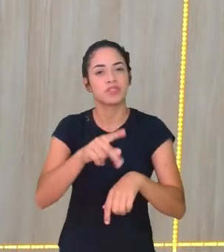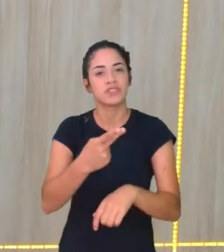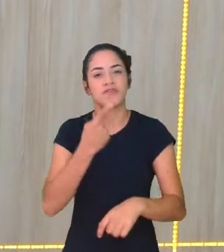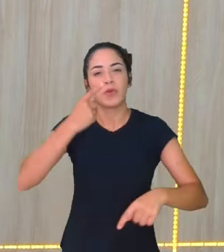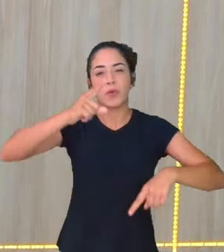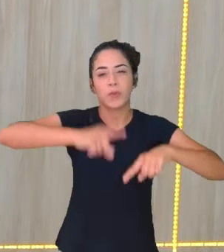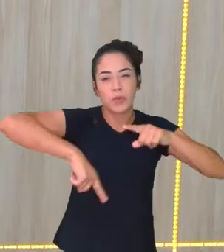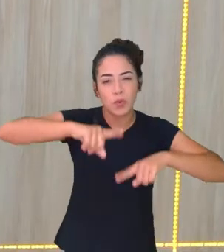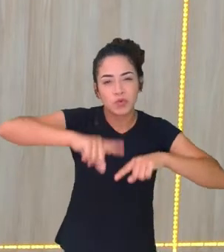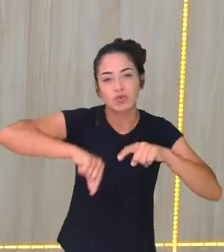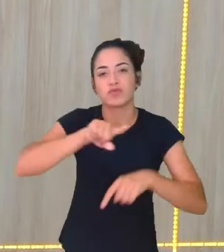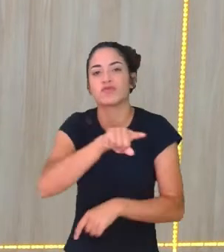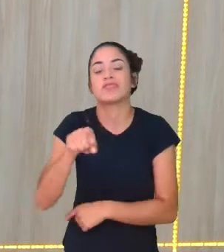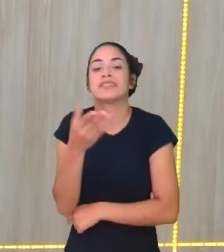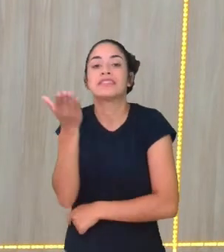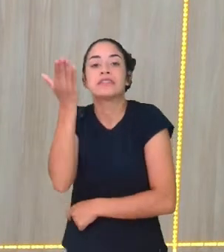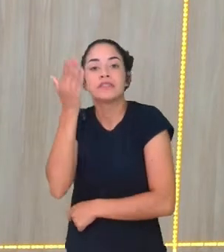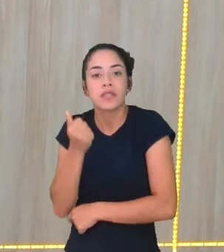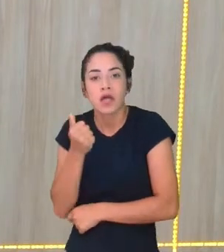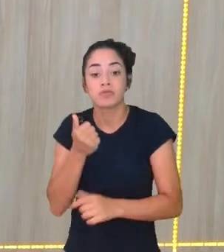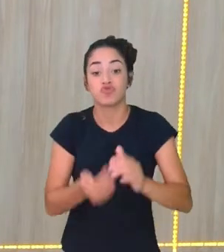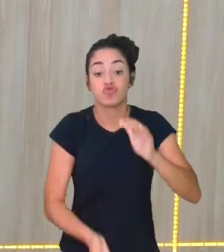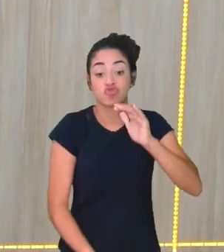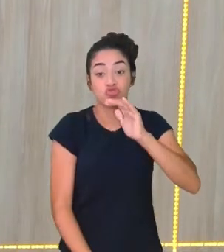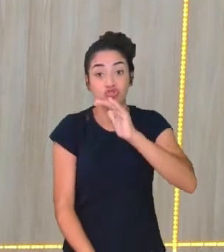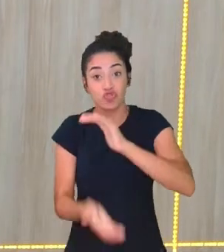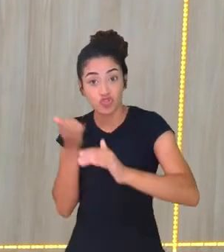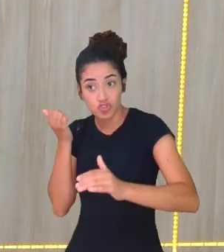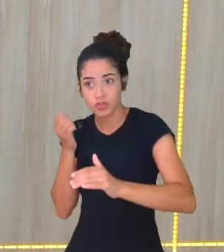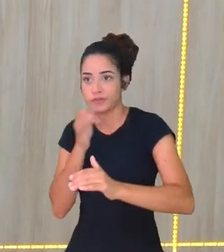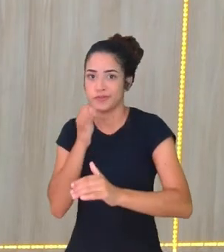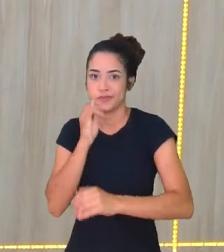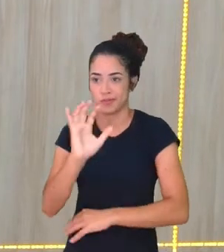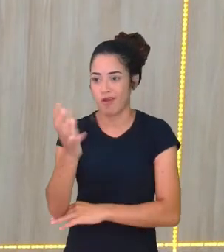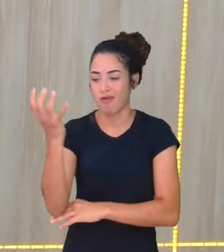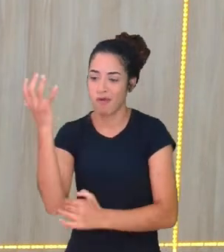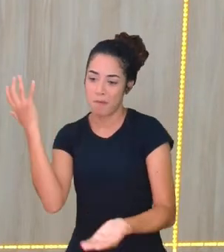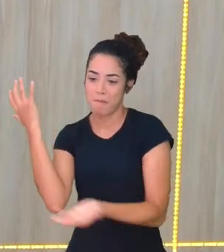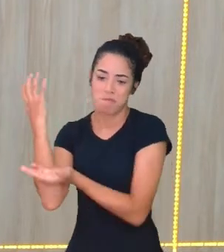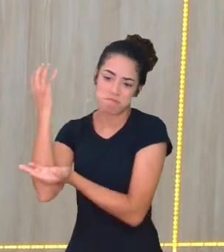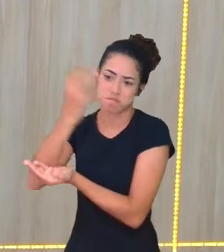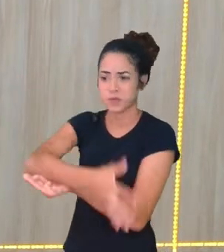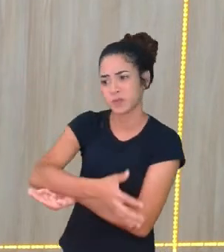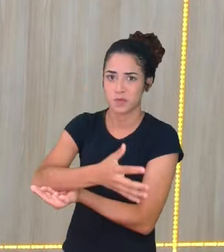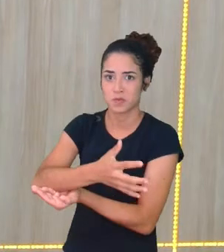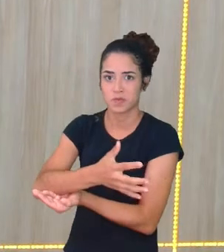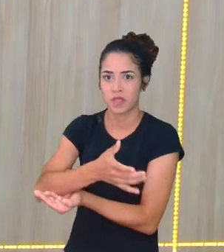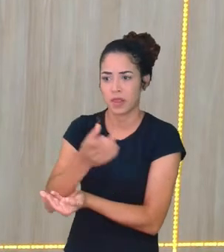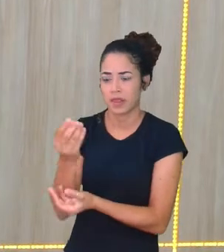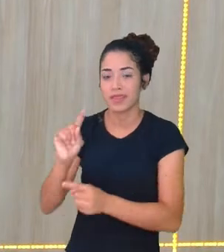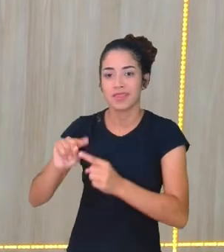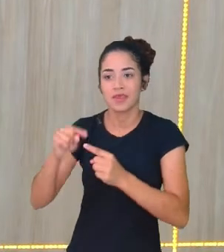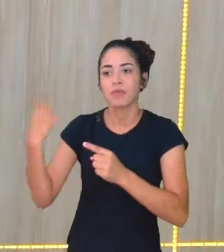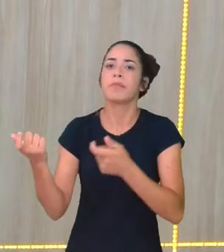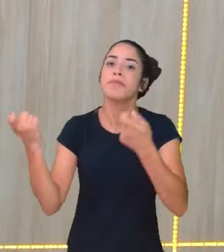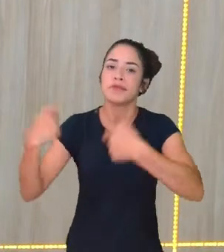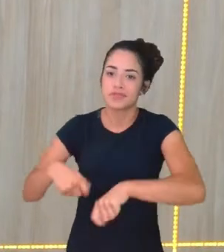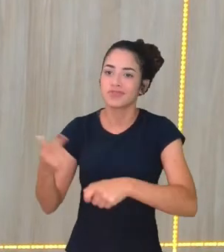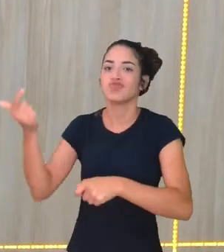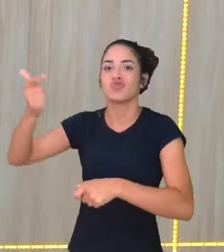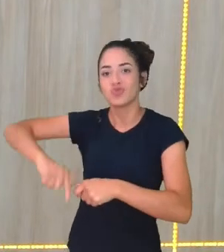produto né que você sabe que retirar sem repor ele vai ser extinto Então você tem que se preocupar com a reposição